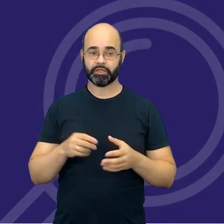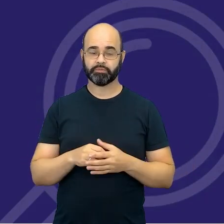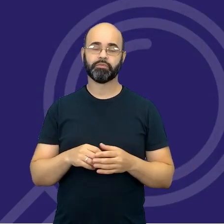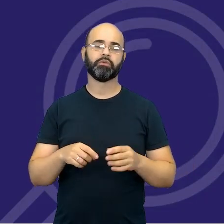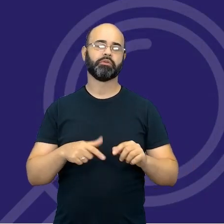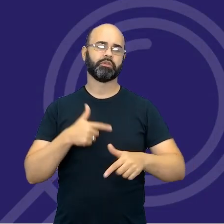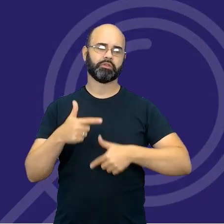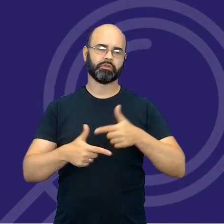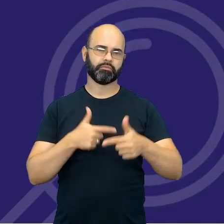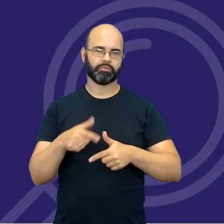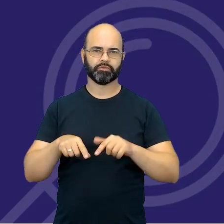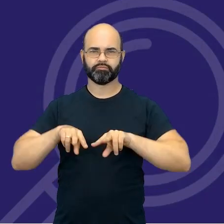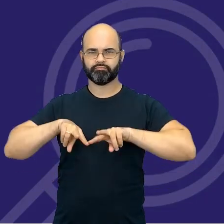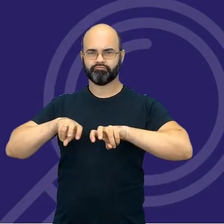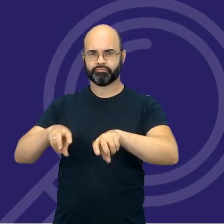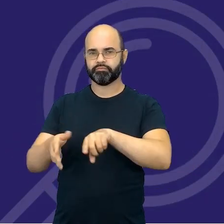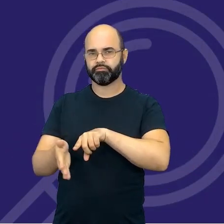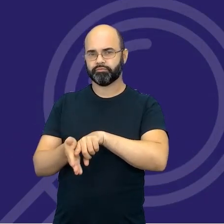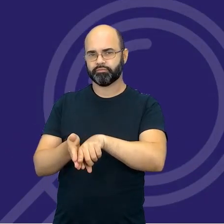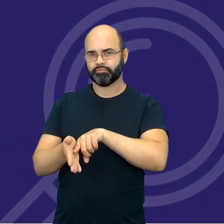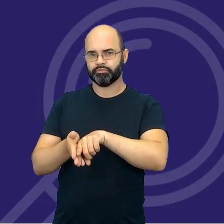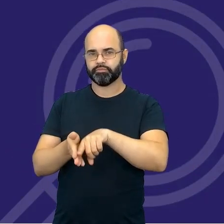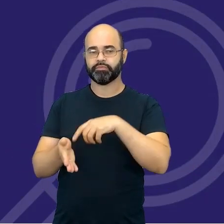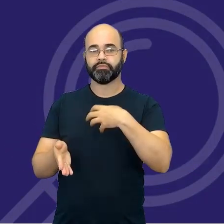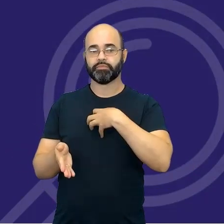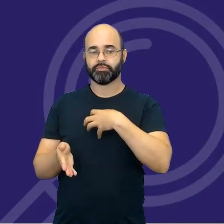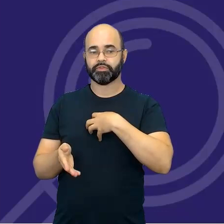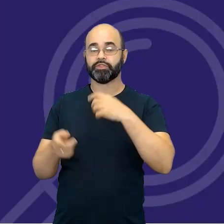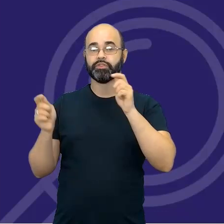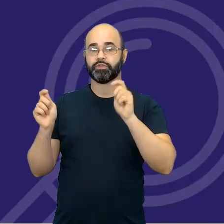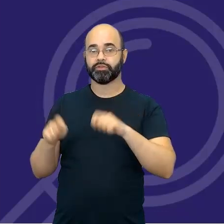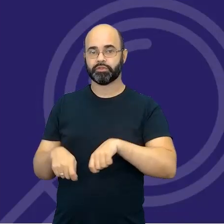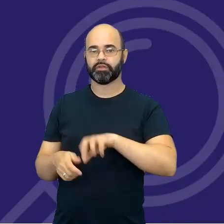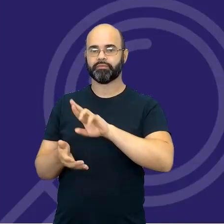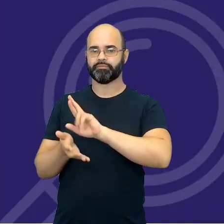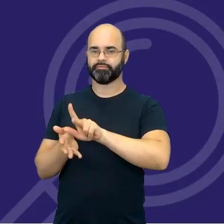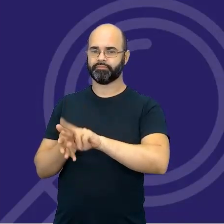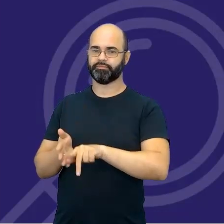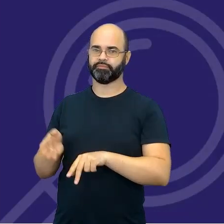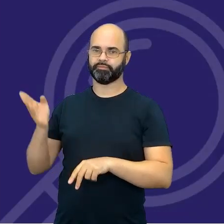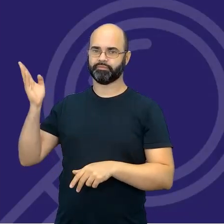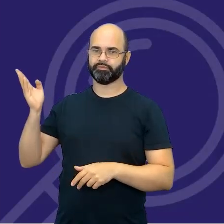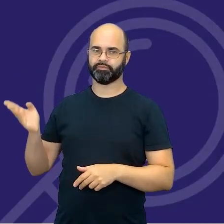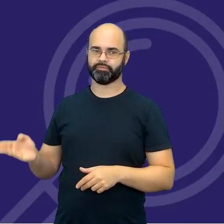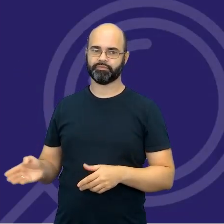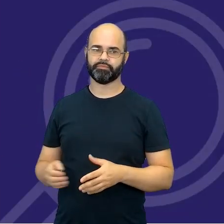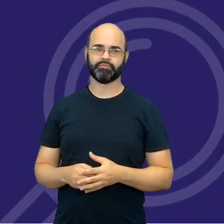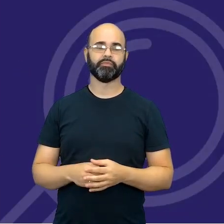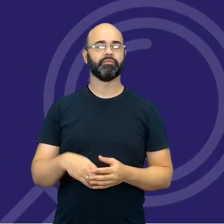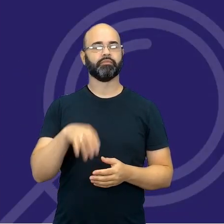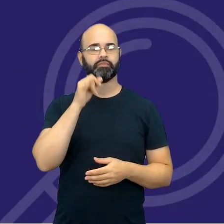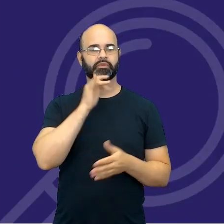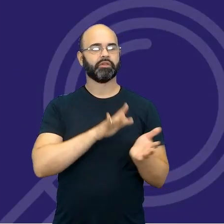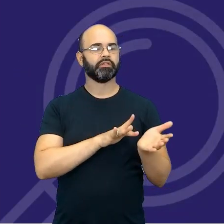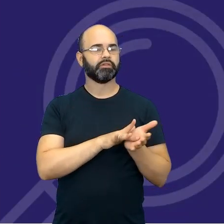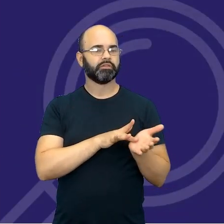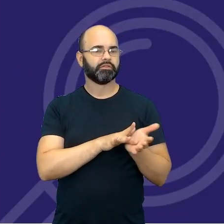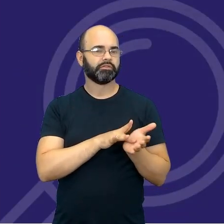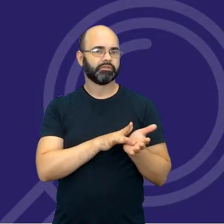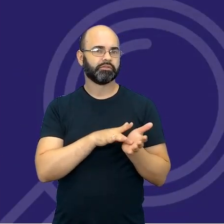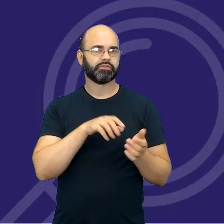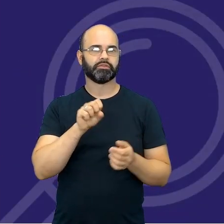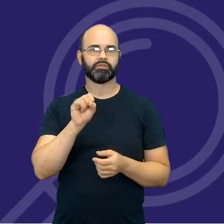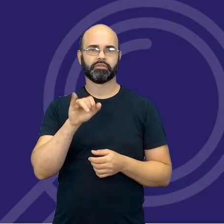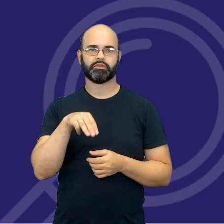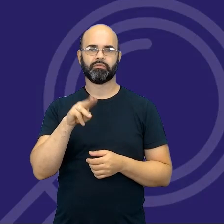forma investigativa das seguintes modos aqui, né? Utilizando simuladores. Então, né, vamos lembrar